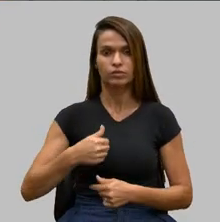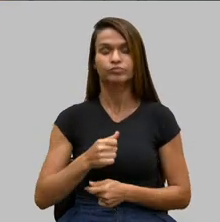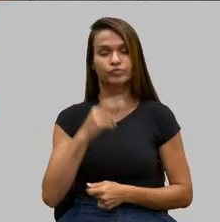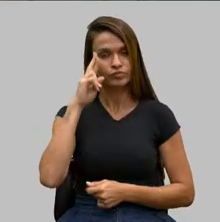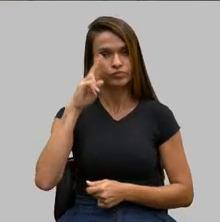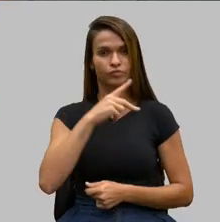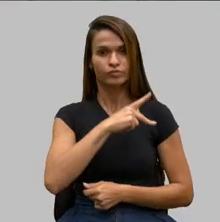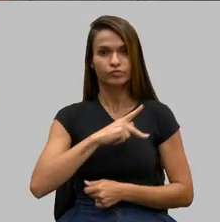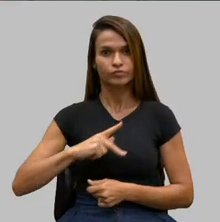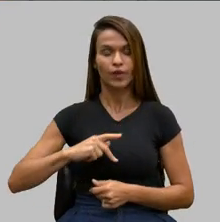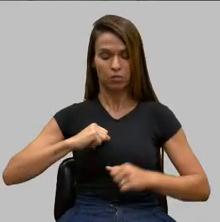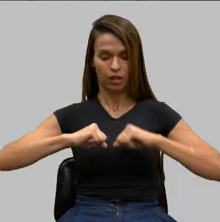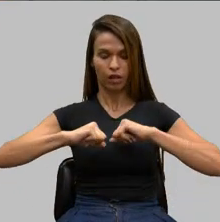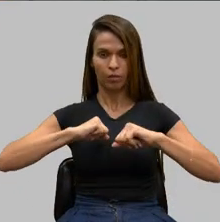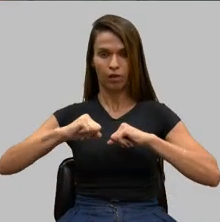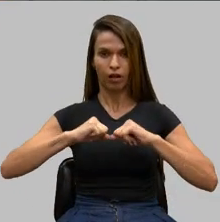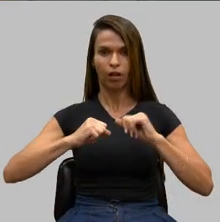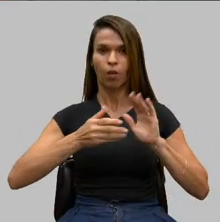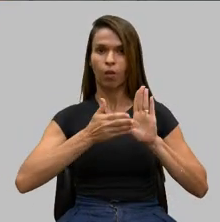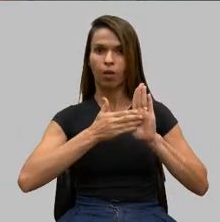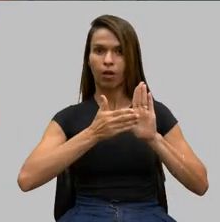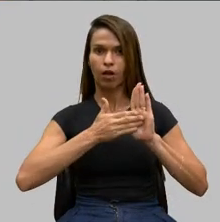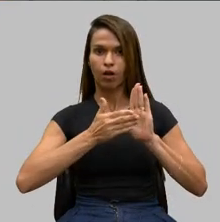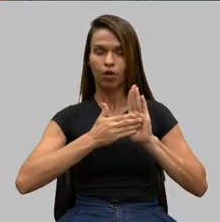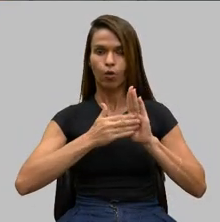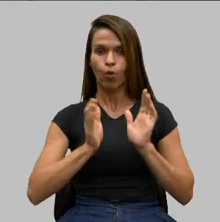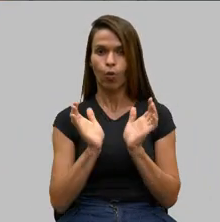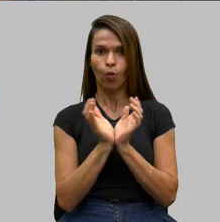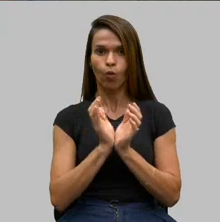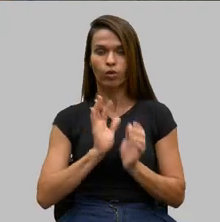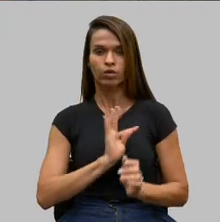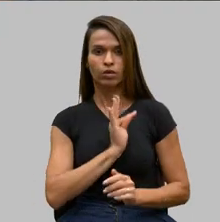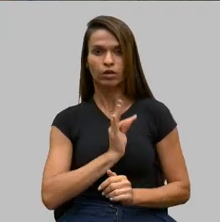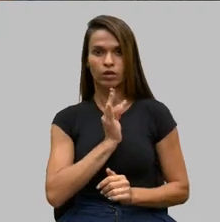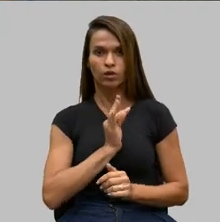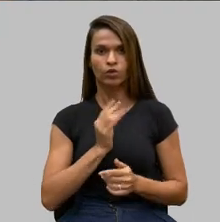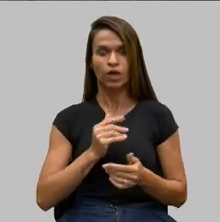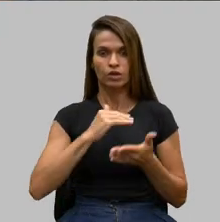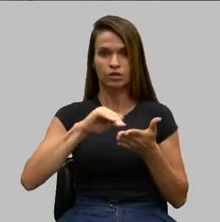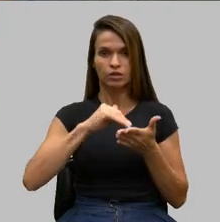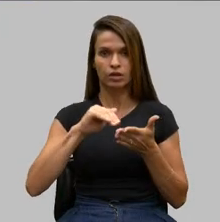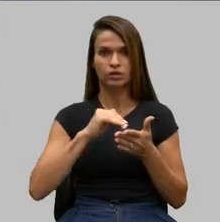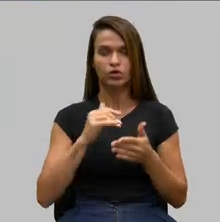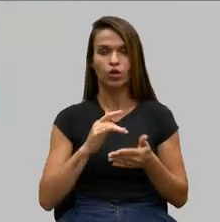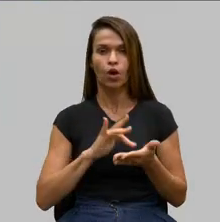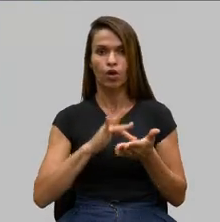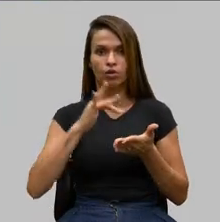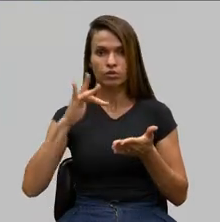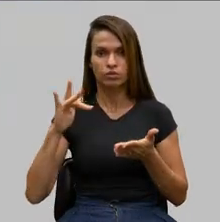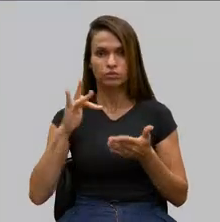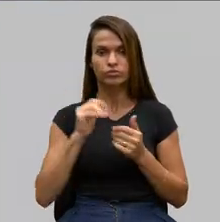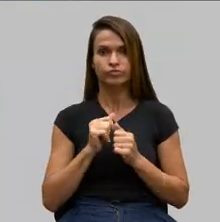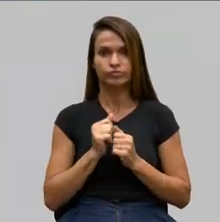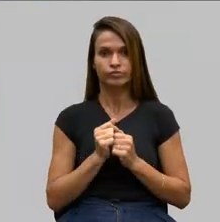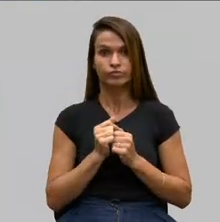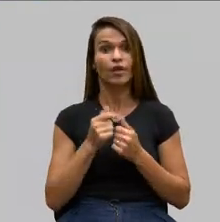debatemos o plano com os técnicos da Secretaria do Tesouro Nacional ess seria o